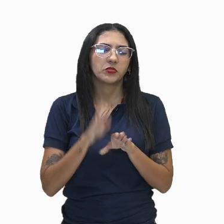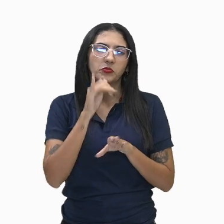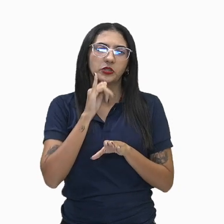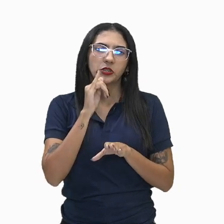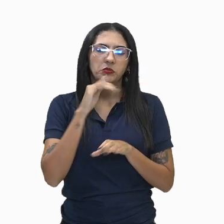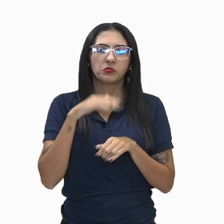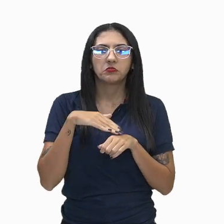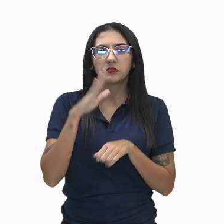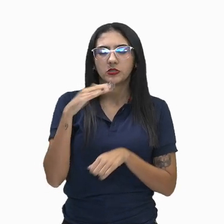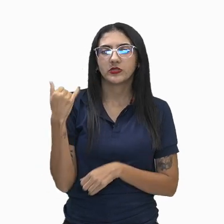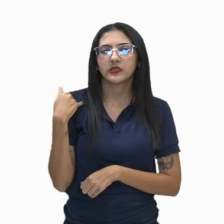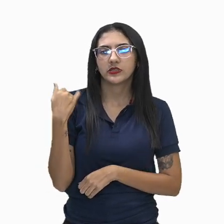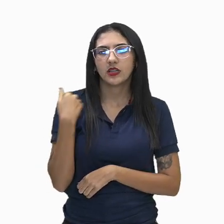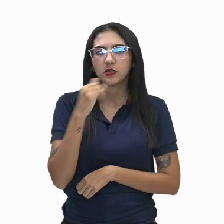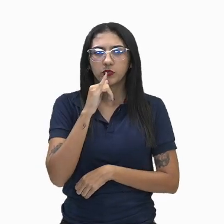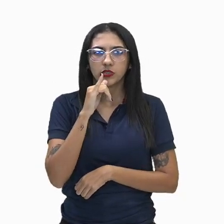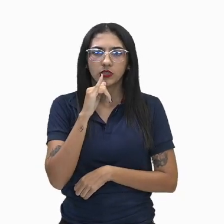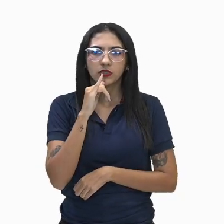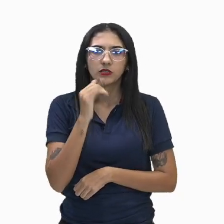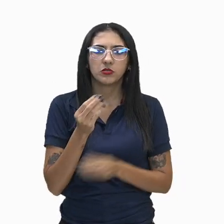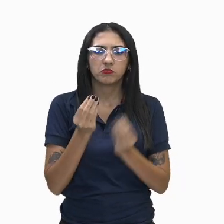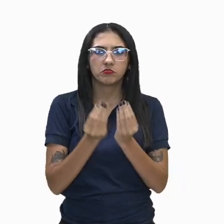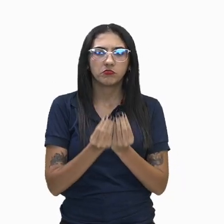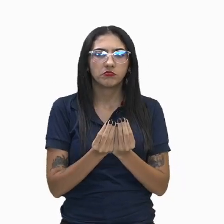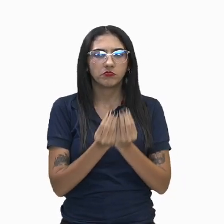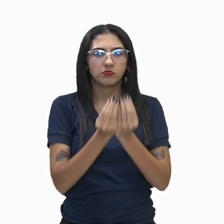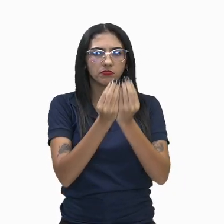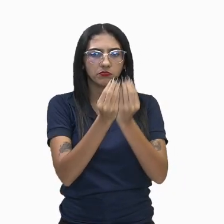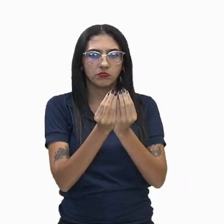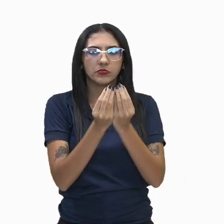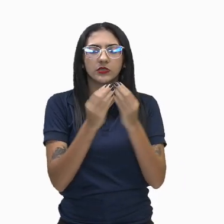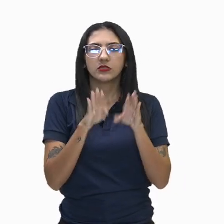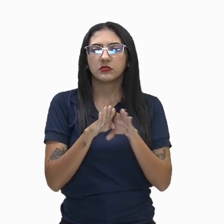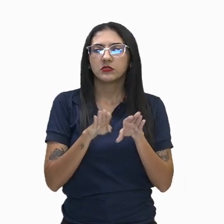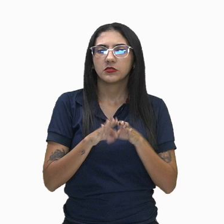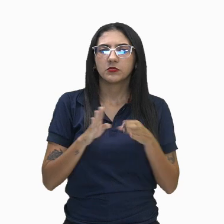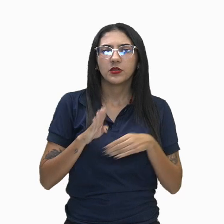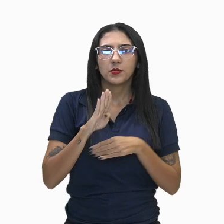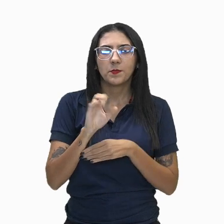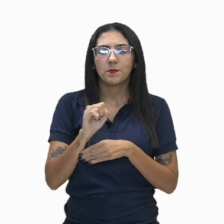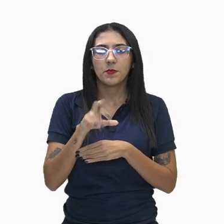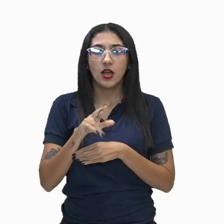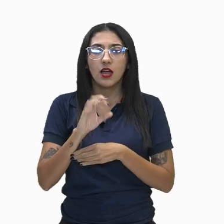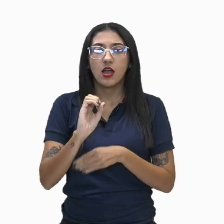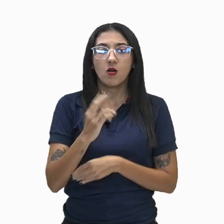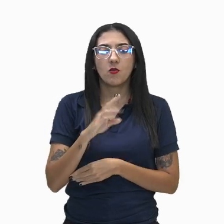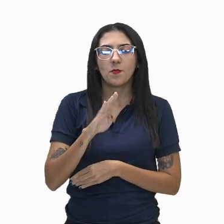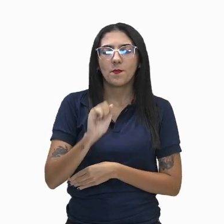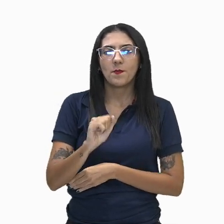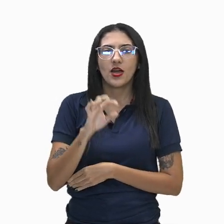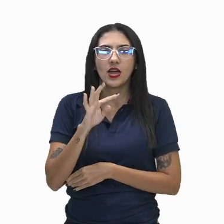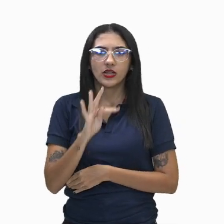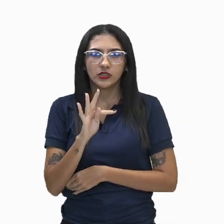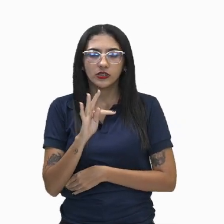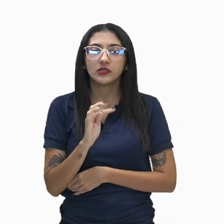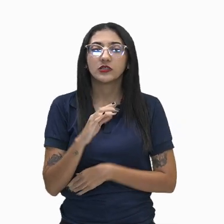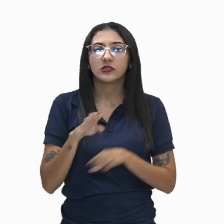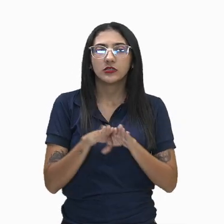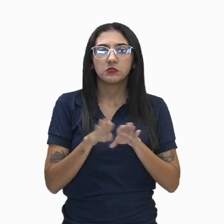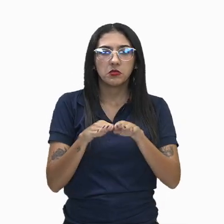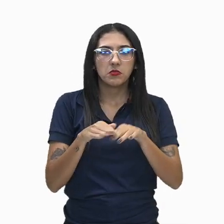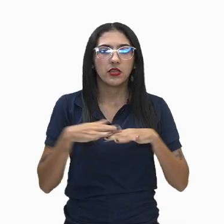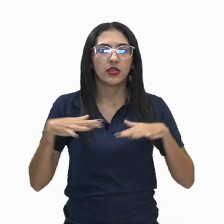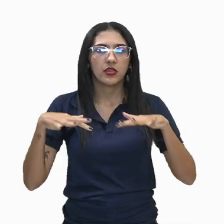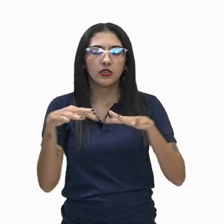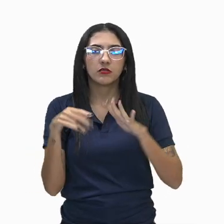as cerimônias do crisma ou confirmação, o bar mitzvah ou bat mitzvah, ou os ritos de passagem que celebram a transição